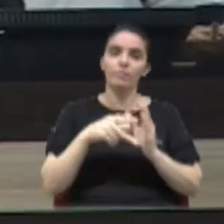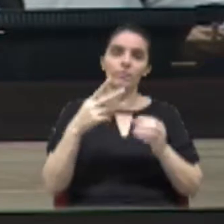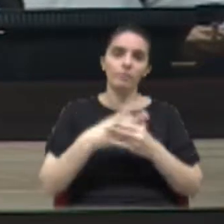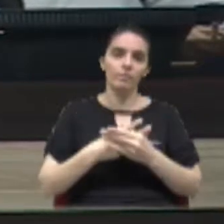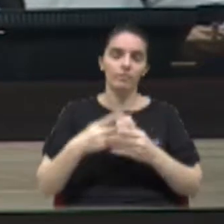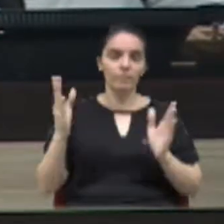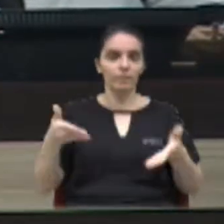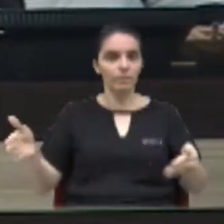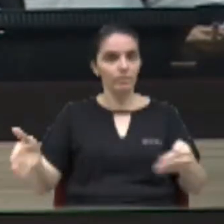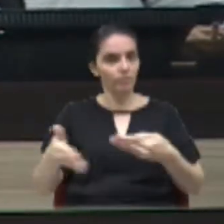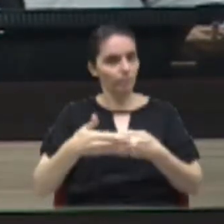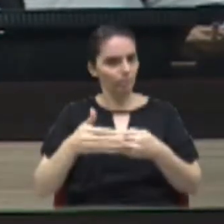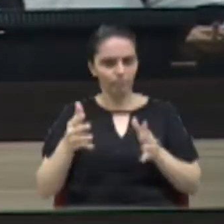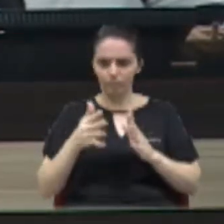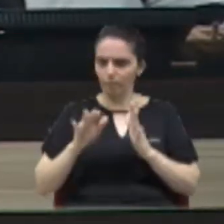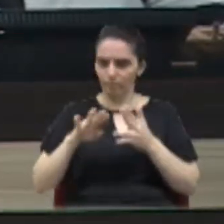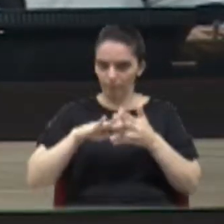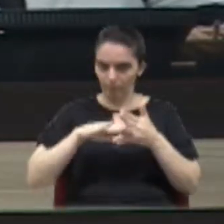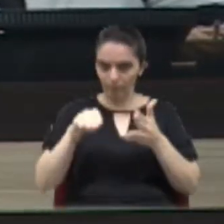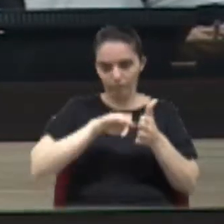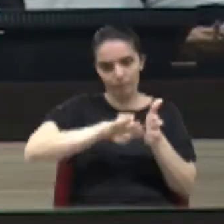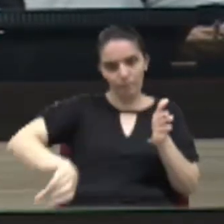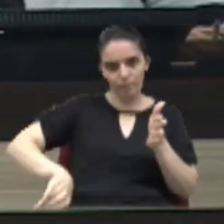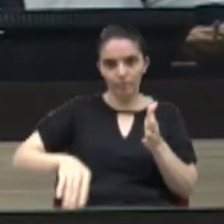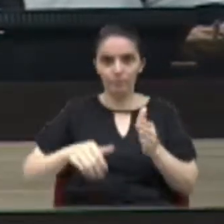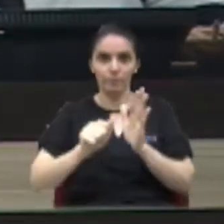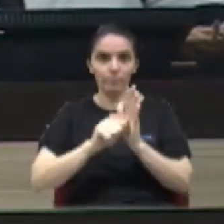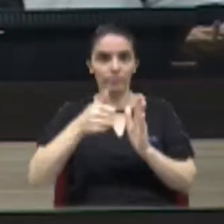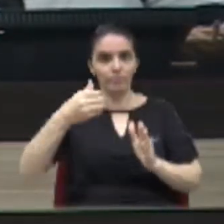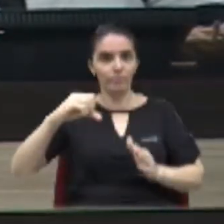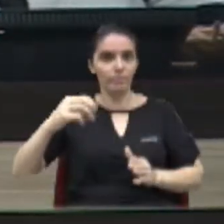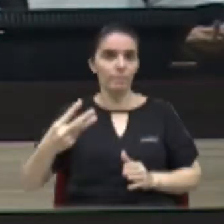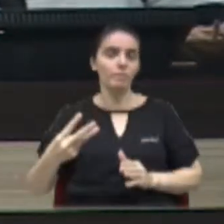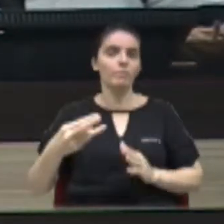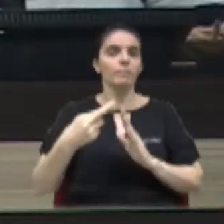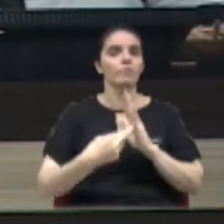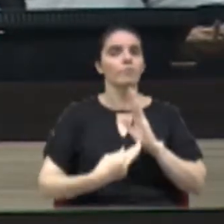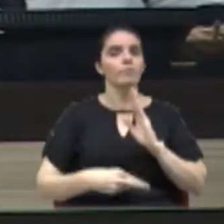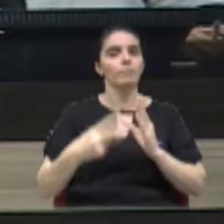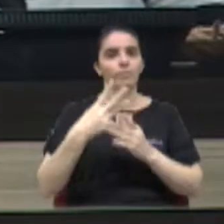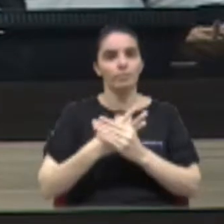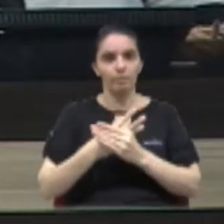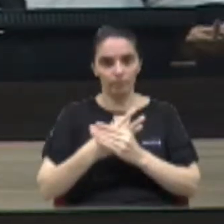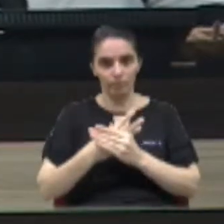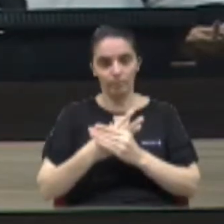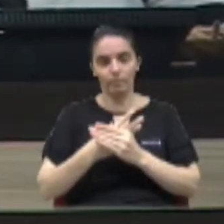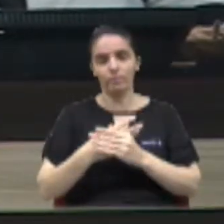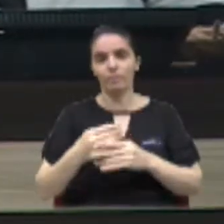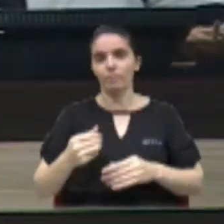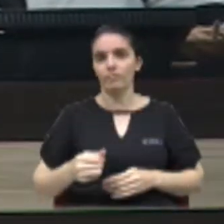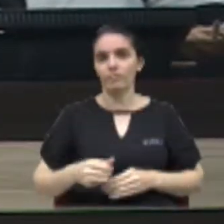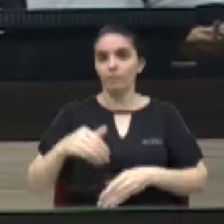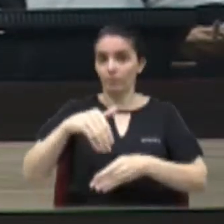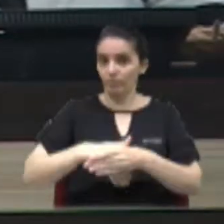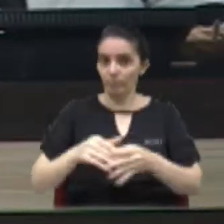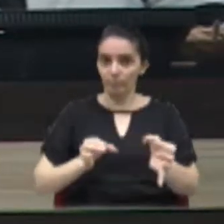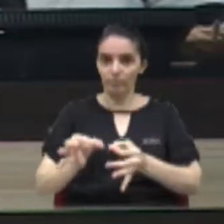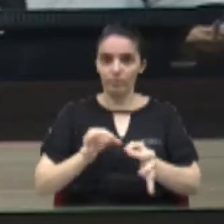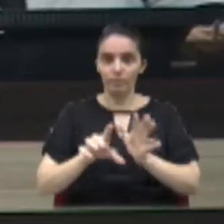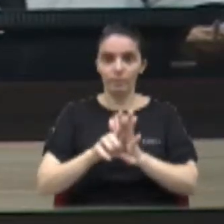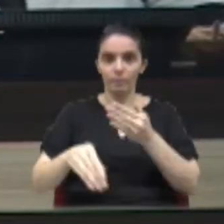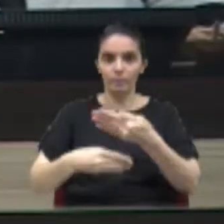imediatamente encerrado o intervalo regimental, de que trata o artigo 193 do Regimento Interno da Câmara Municipal de Limeira, para a votação do projeto de